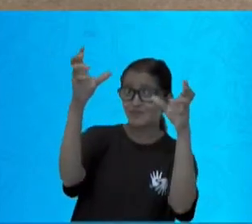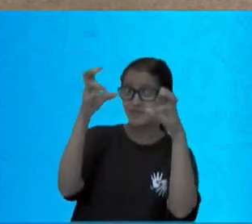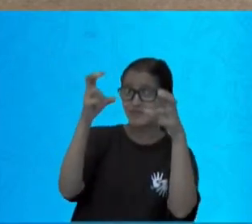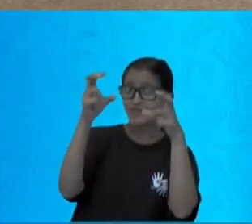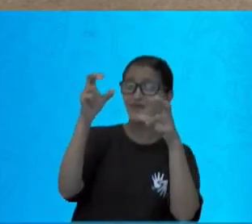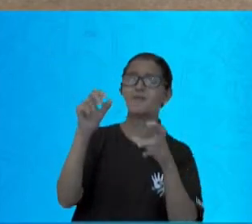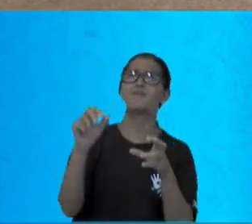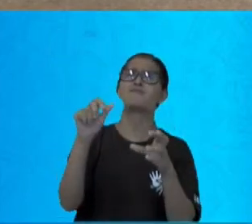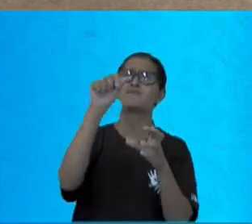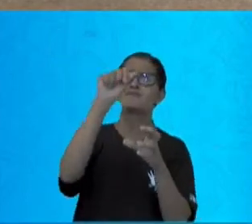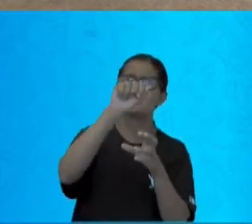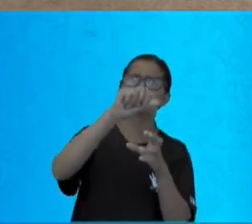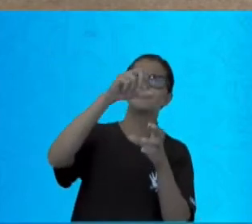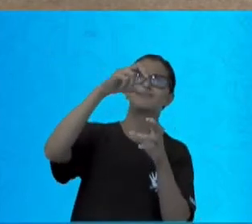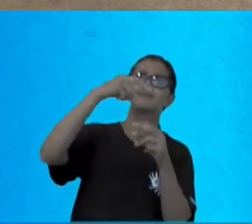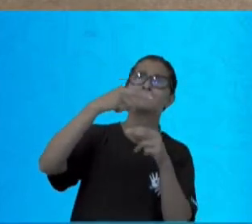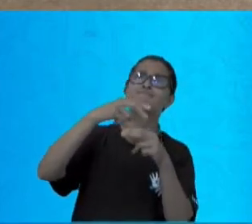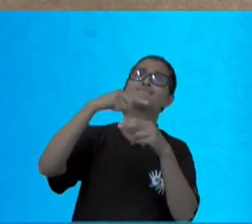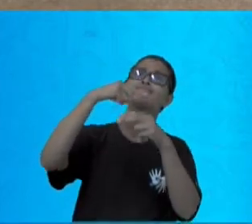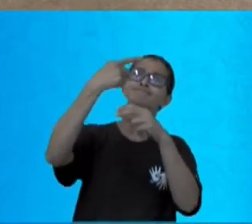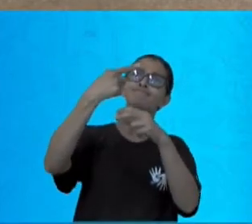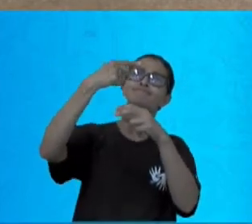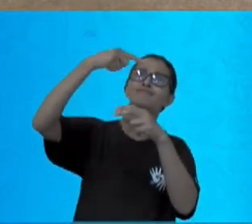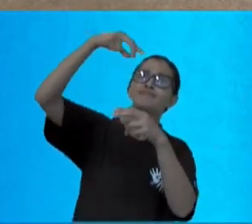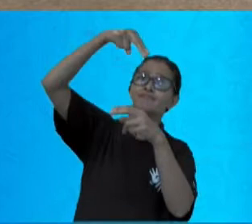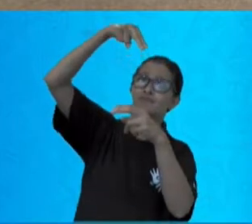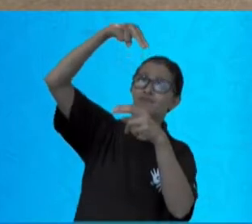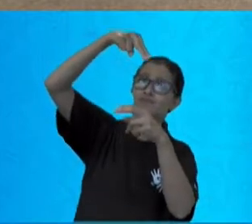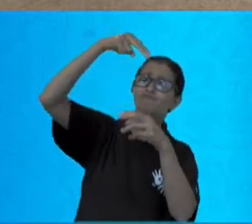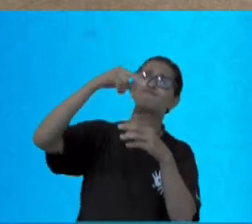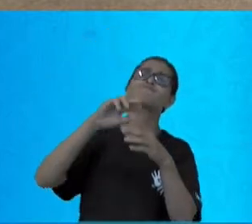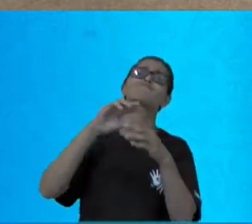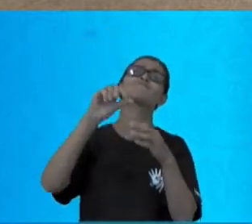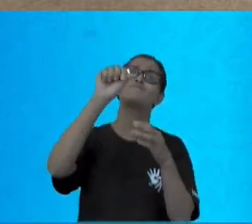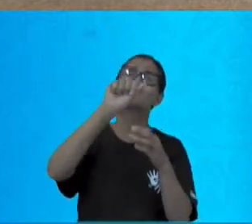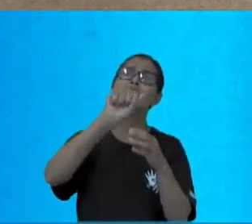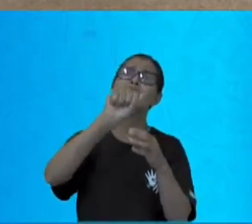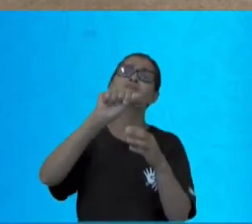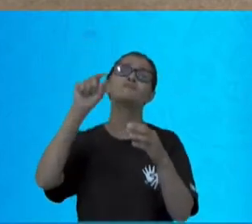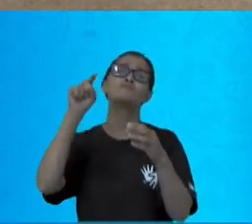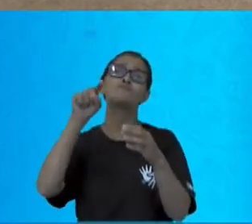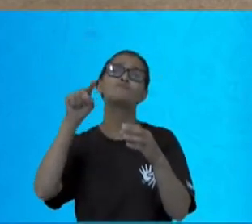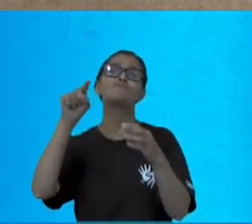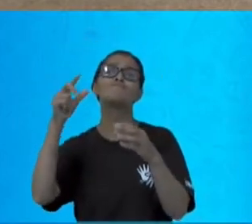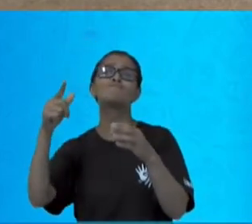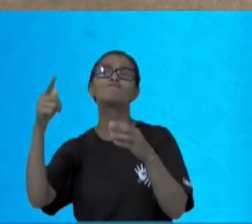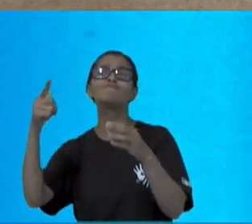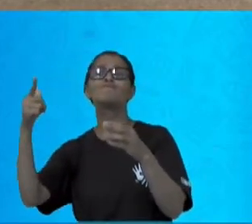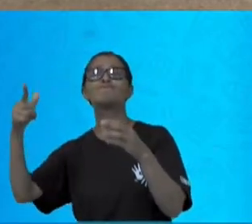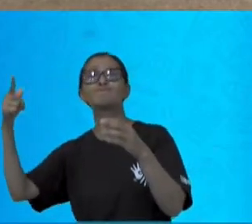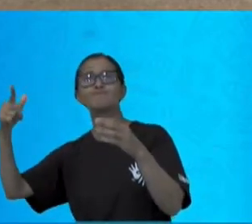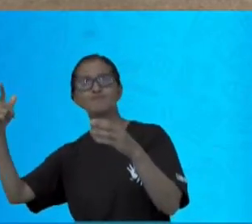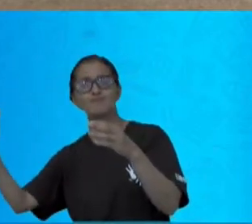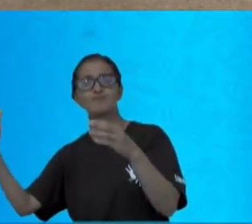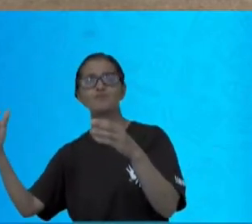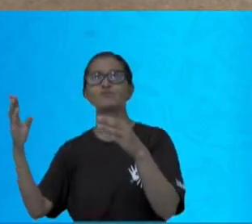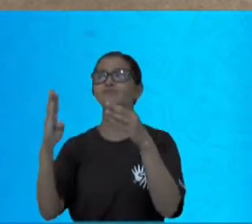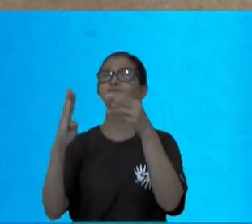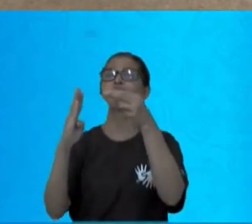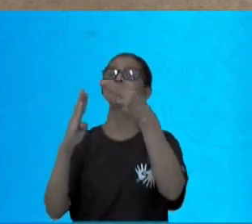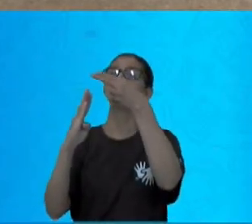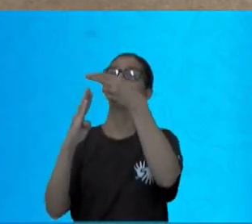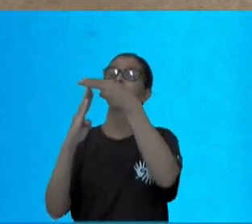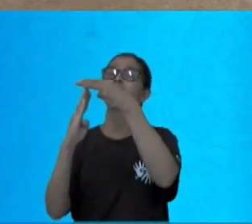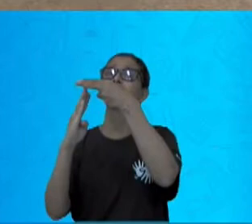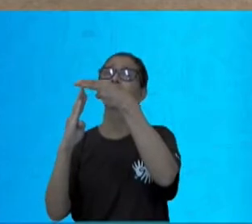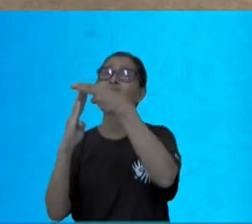igual a vezes A vezes A, vezes A vezes A, N fatores. Os meus fatores